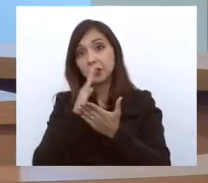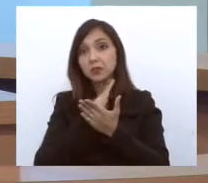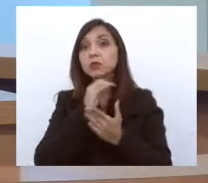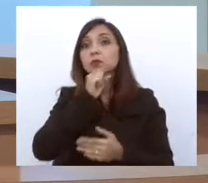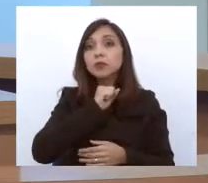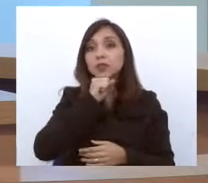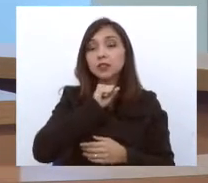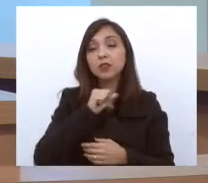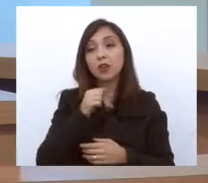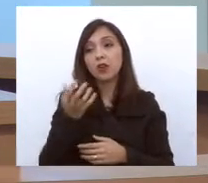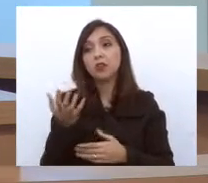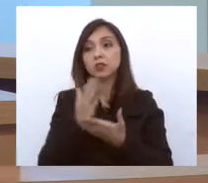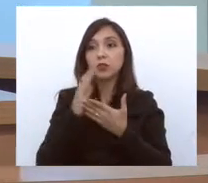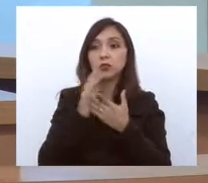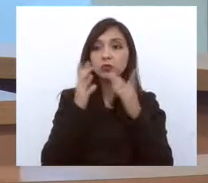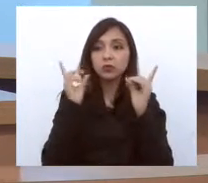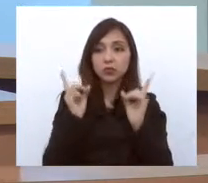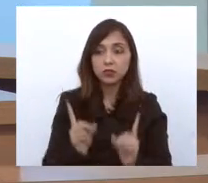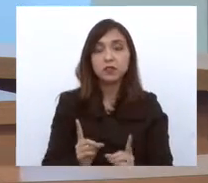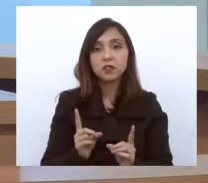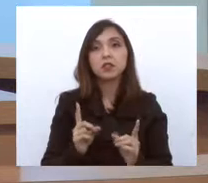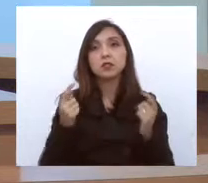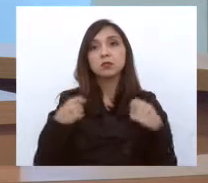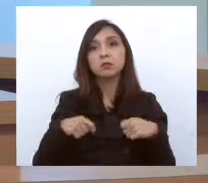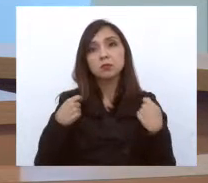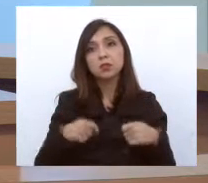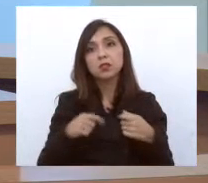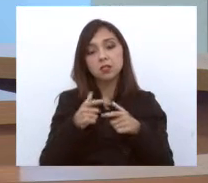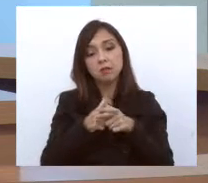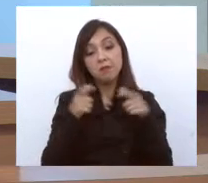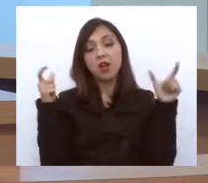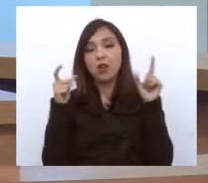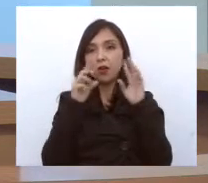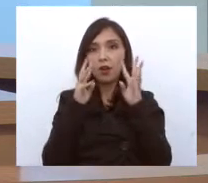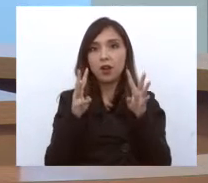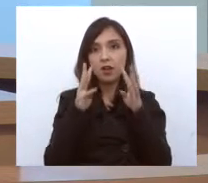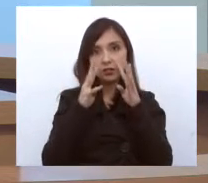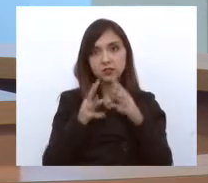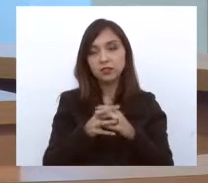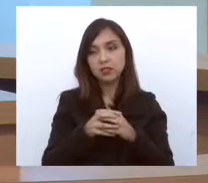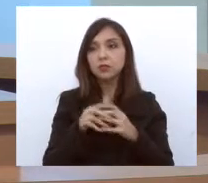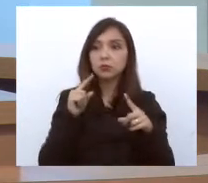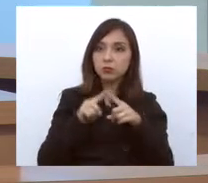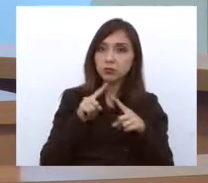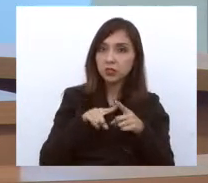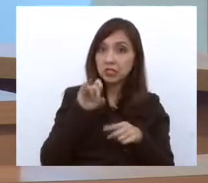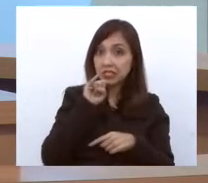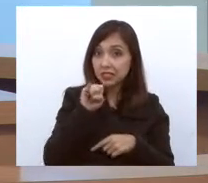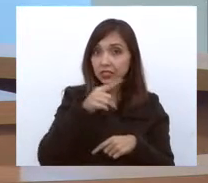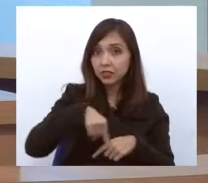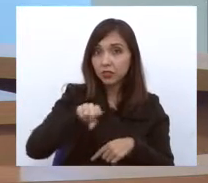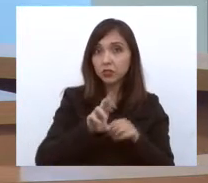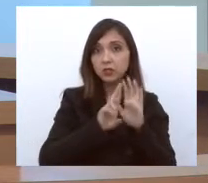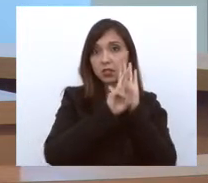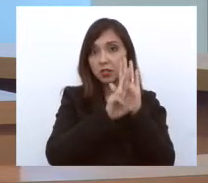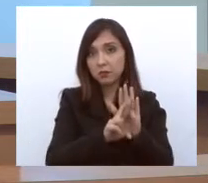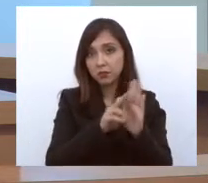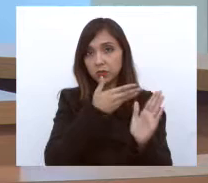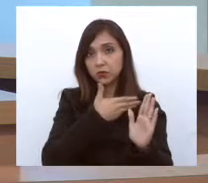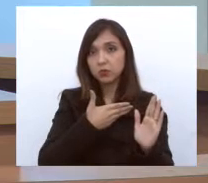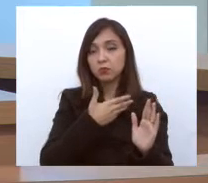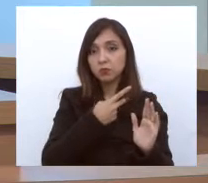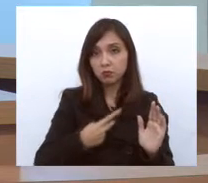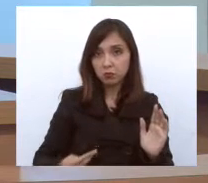idosas e os deficientes devem ter maior atenção nossa. Porque se nós, enquanto representantes do poder